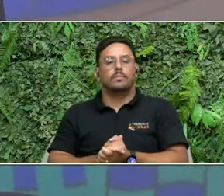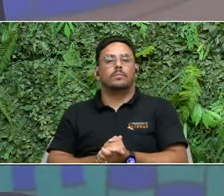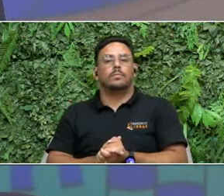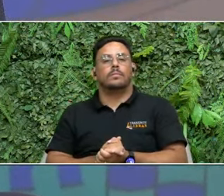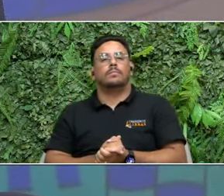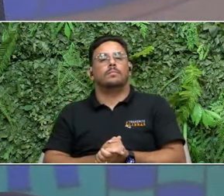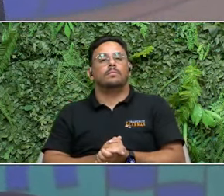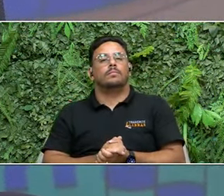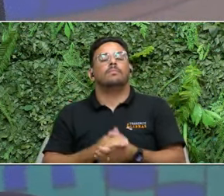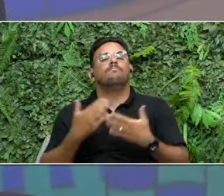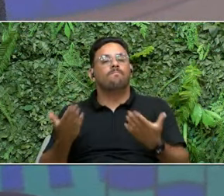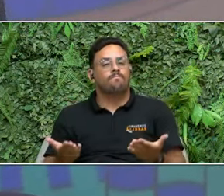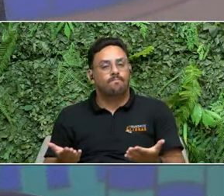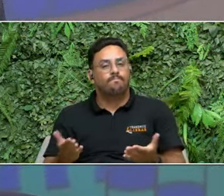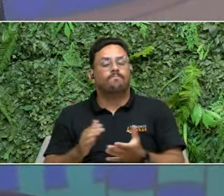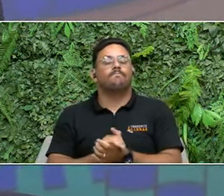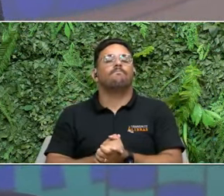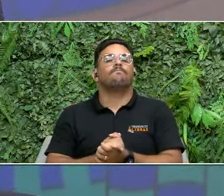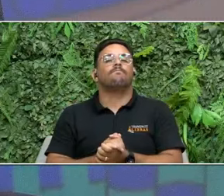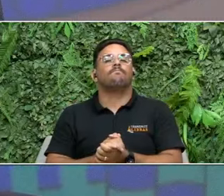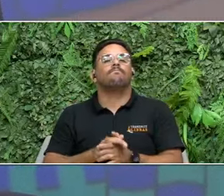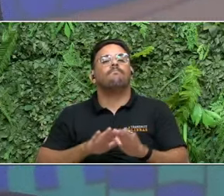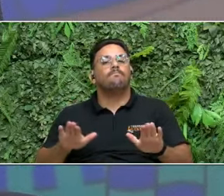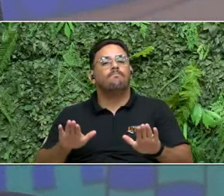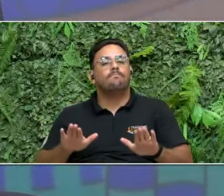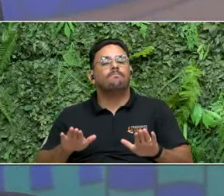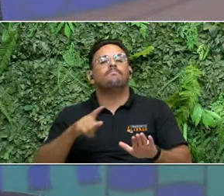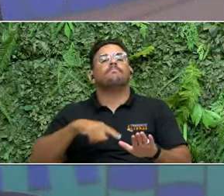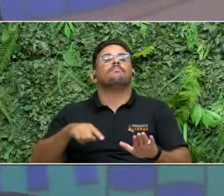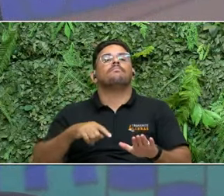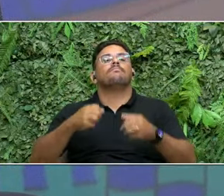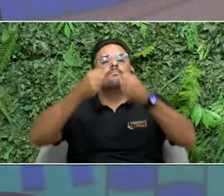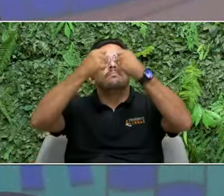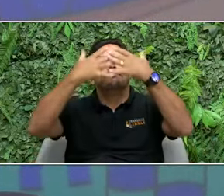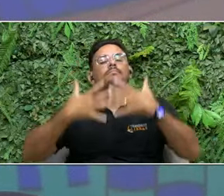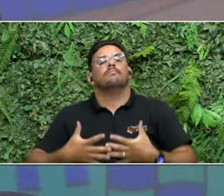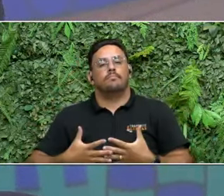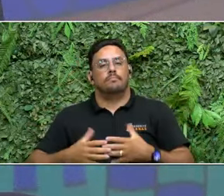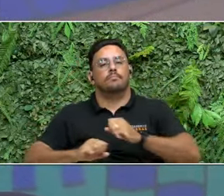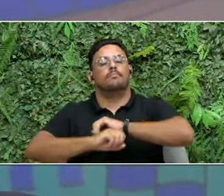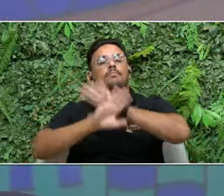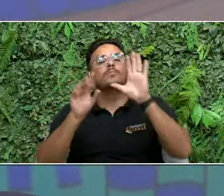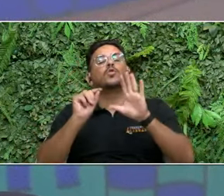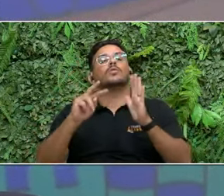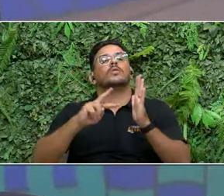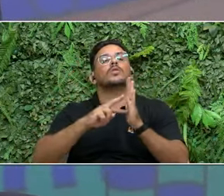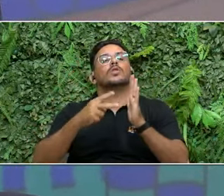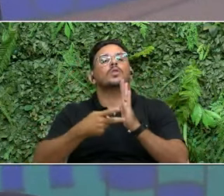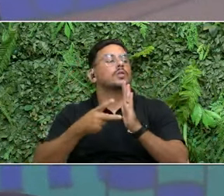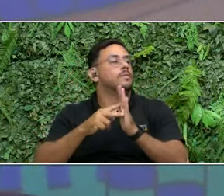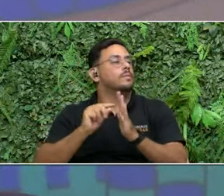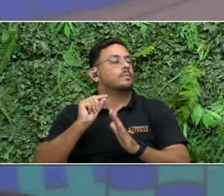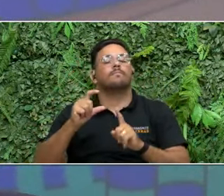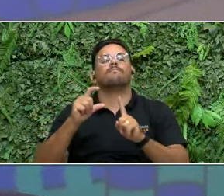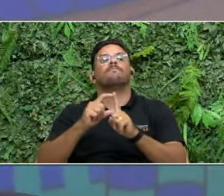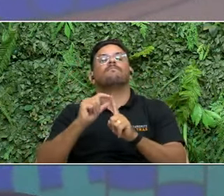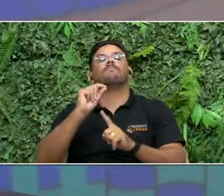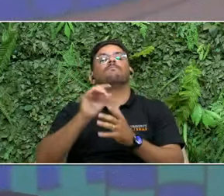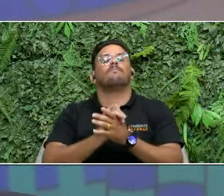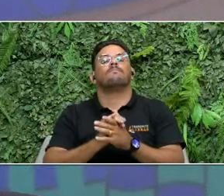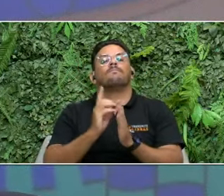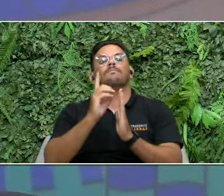sorteio E aí só para Deixar claro o significado da palavra né no